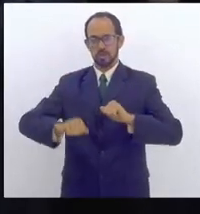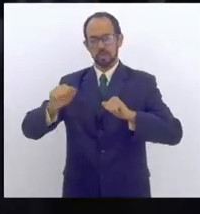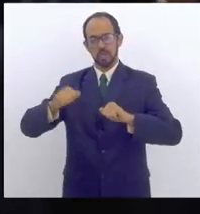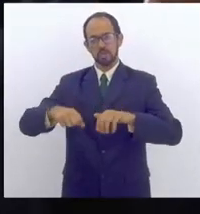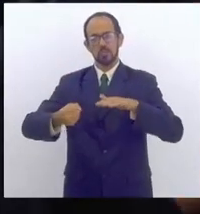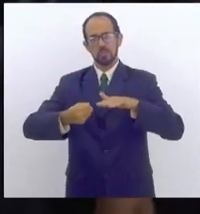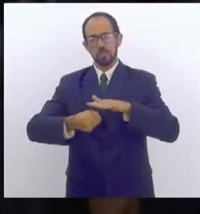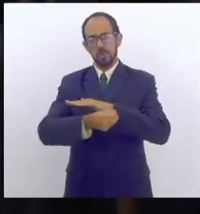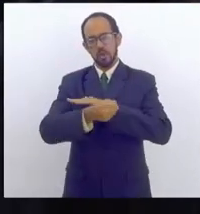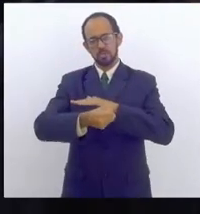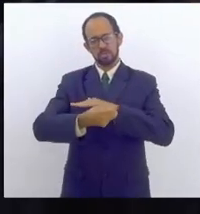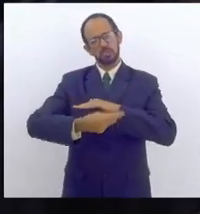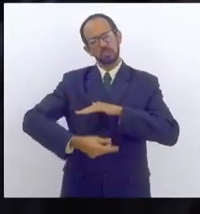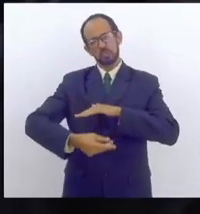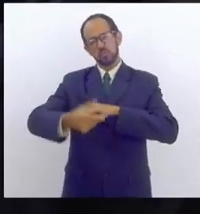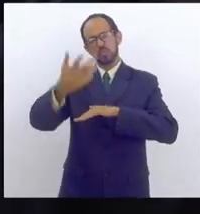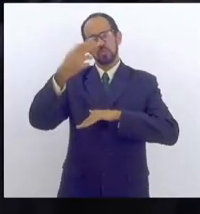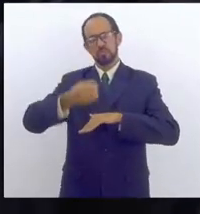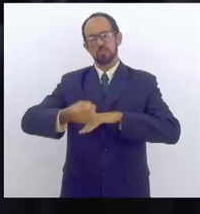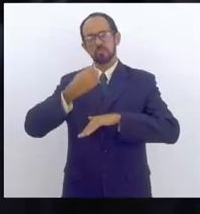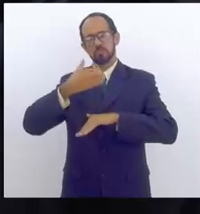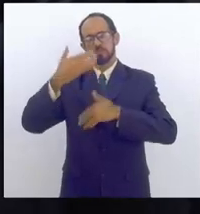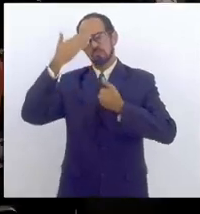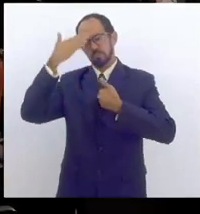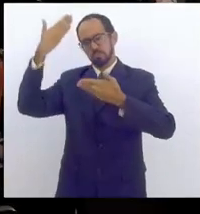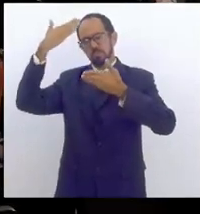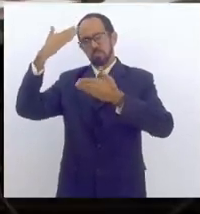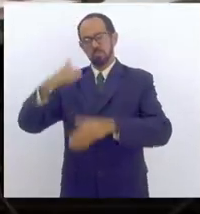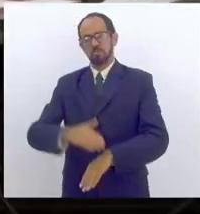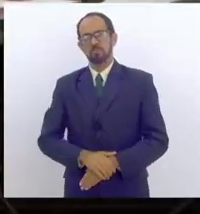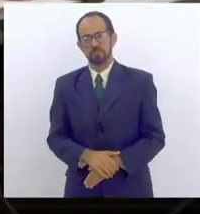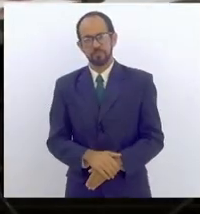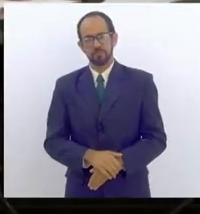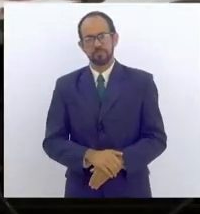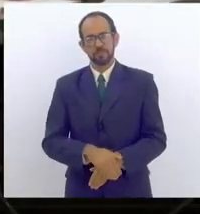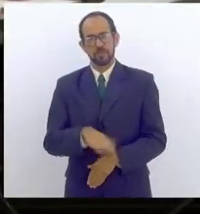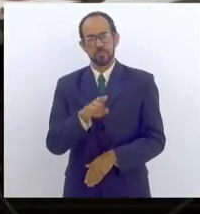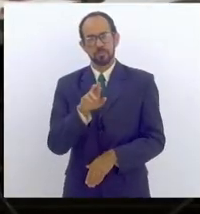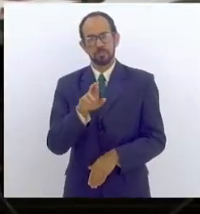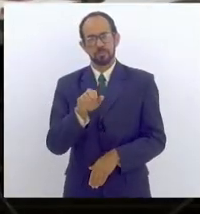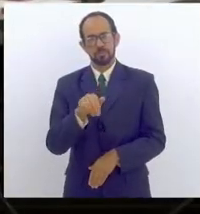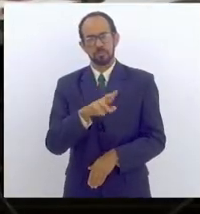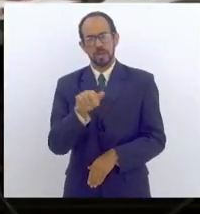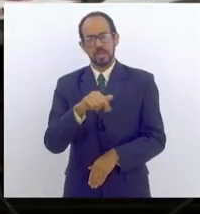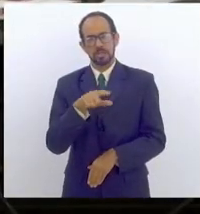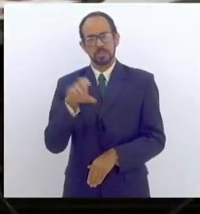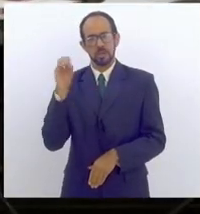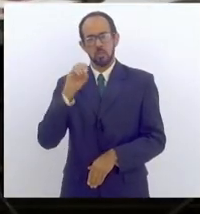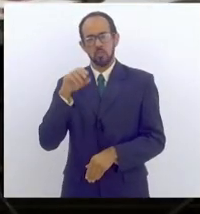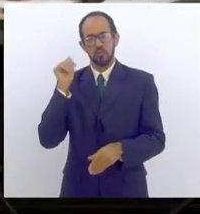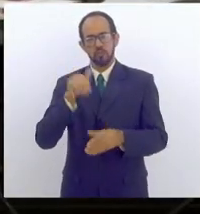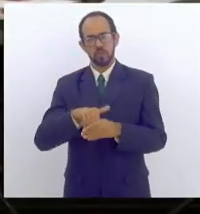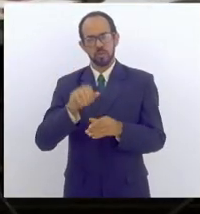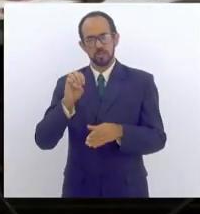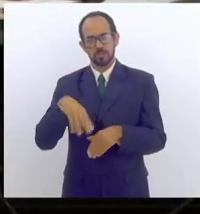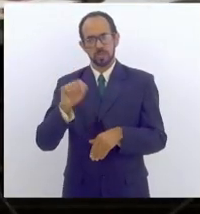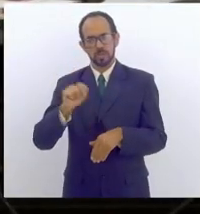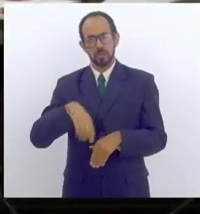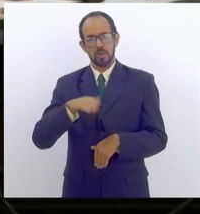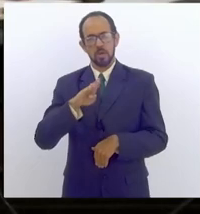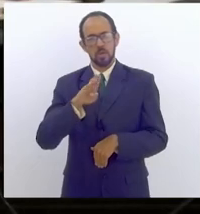mandato longo, tá bom? Muito obrigado. Obrigado, Emílio. Deputado Brazão vota sim. Deputado Bruno Dauaglio.